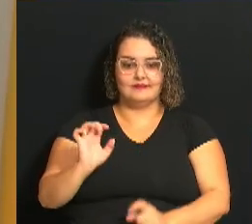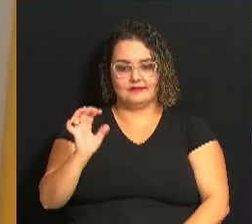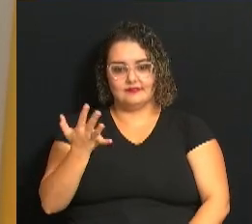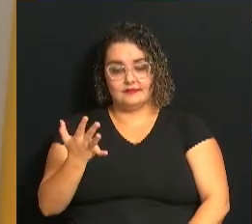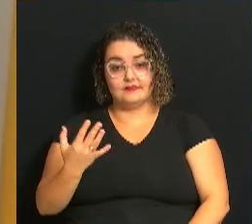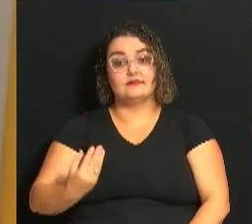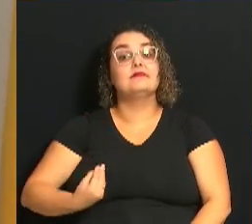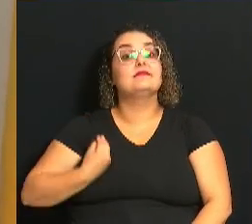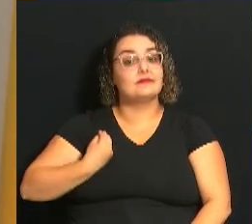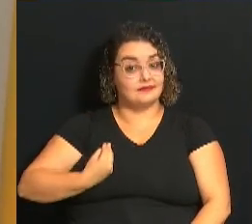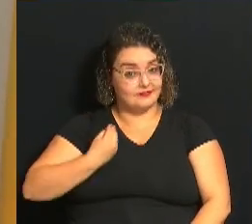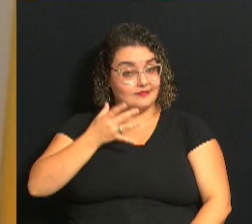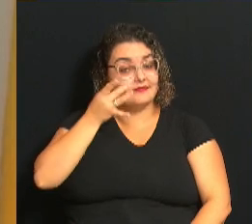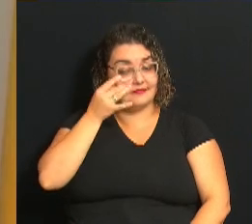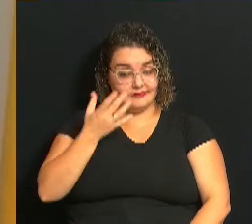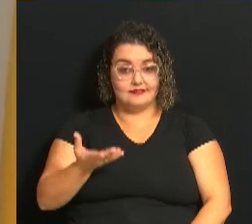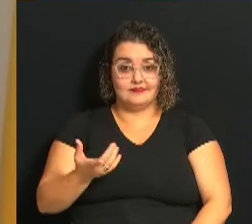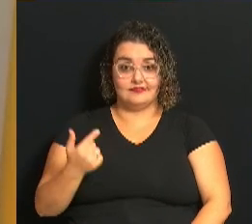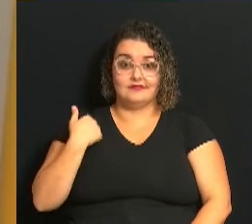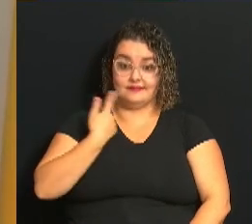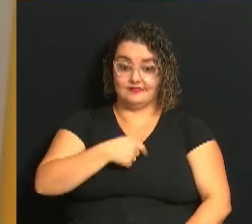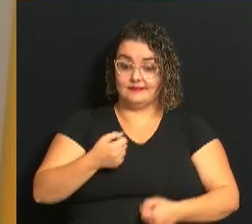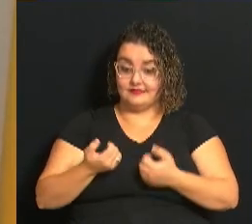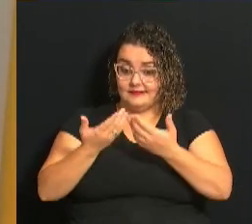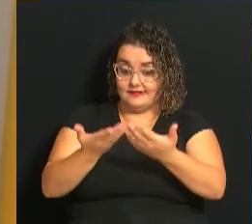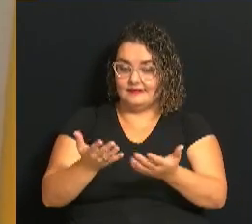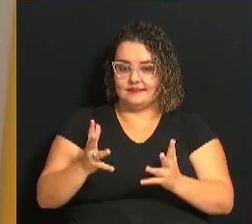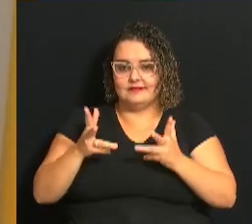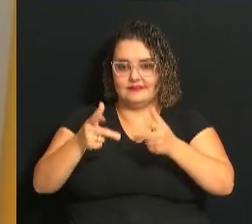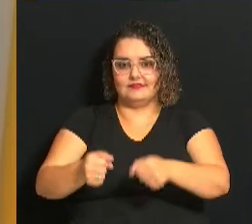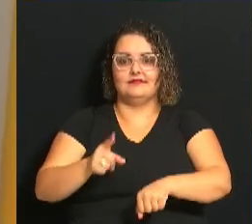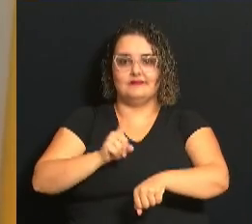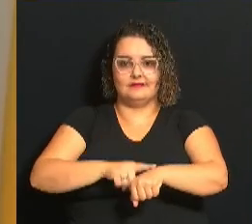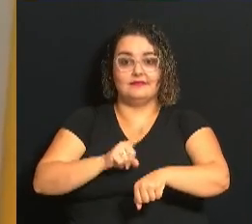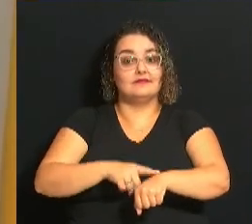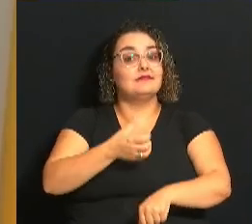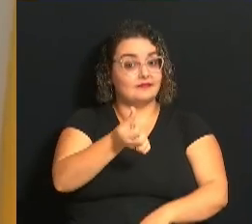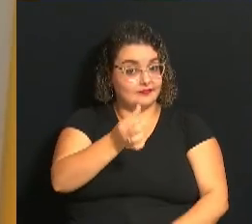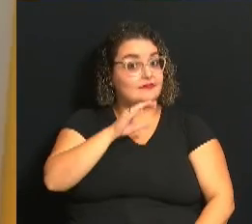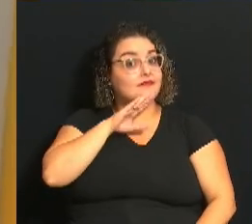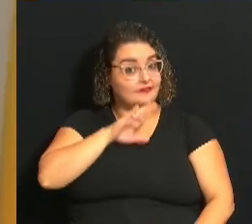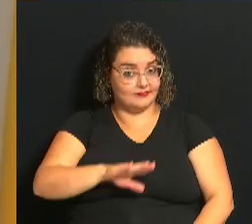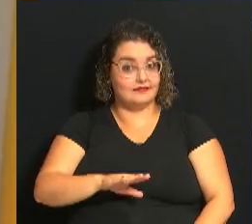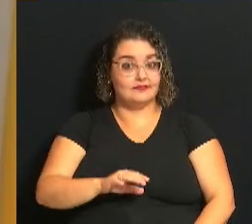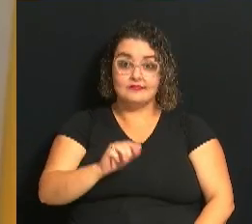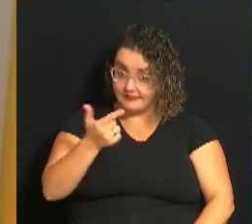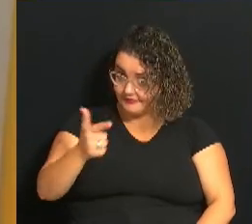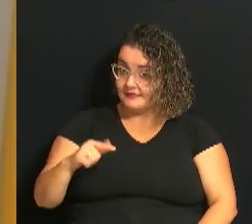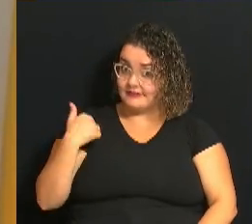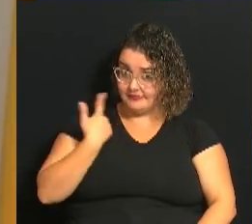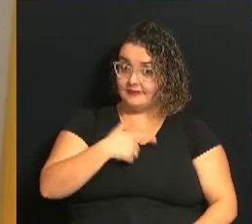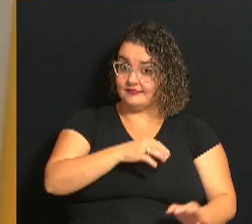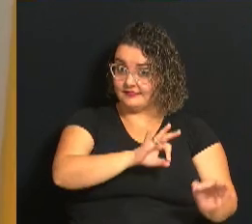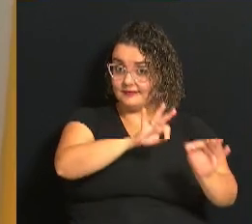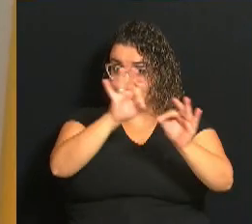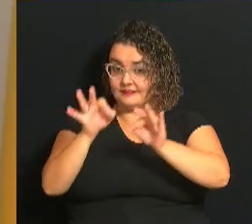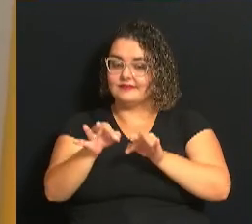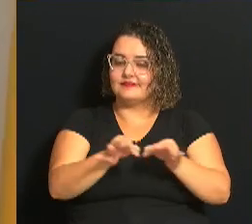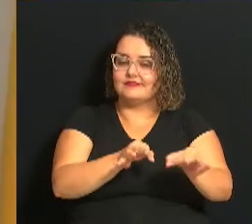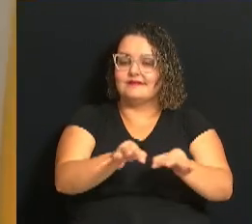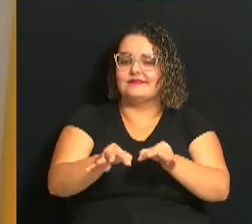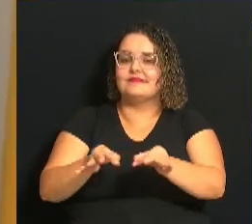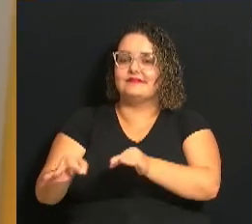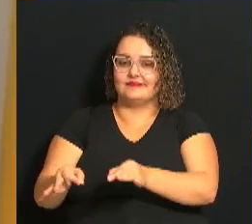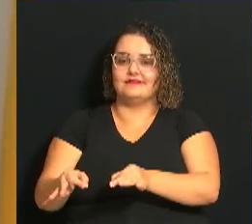maneira presencial. A gente transmite tudo a partir das 6 horas da tarde, então continue aí acompanhando toda a nossa